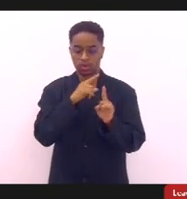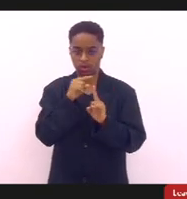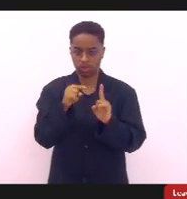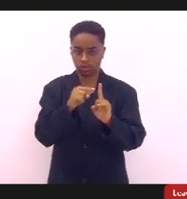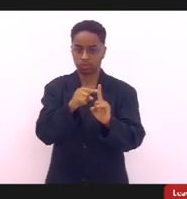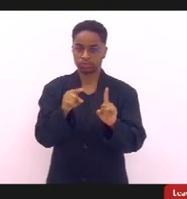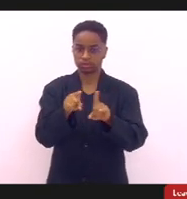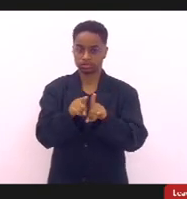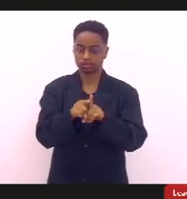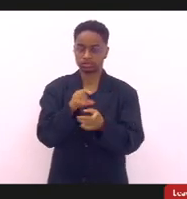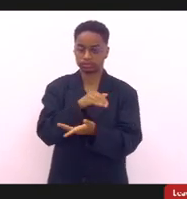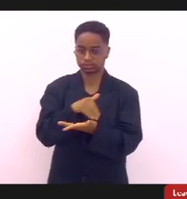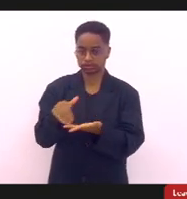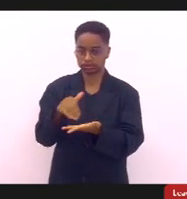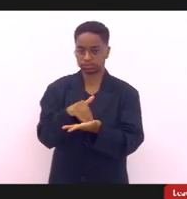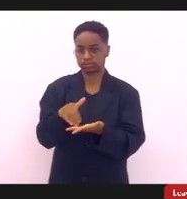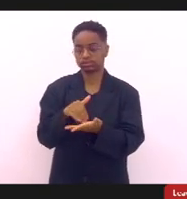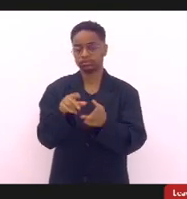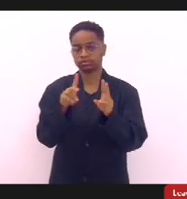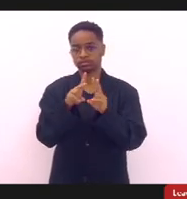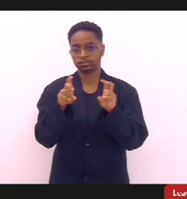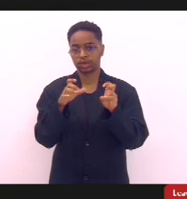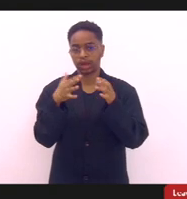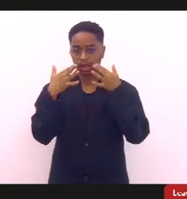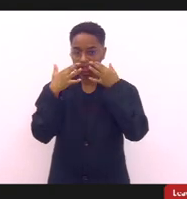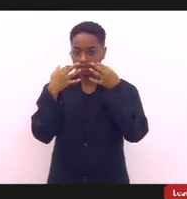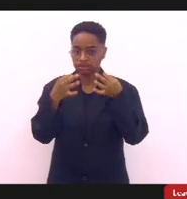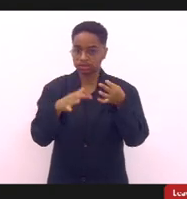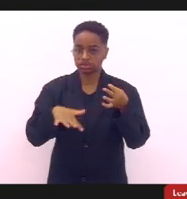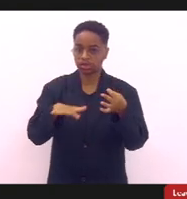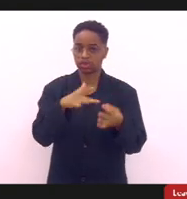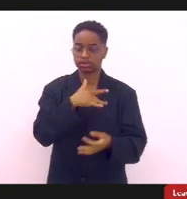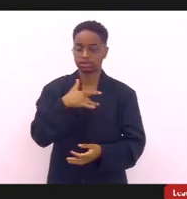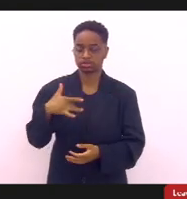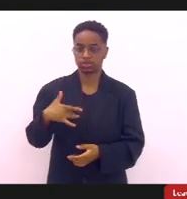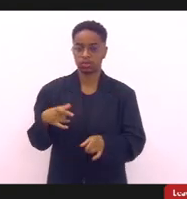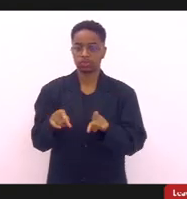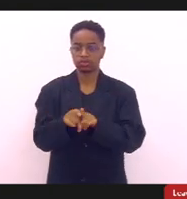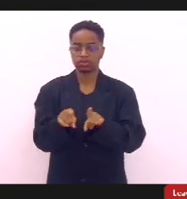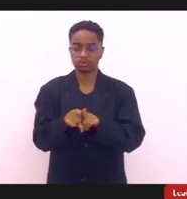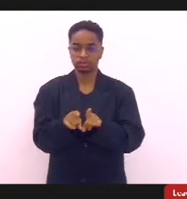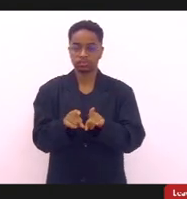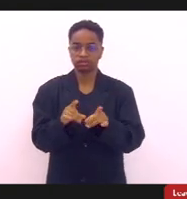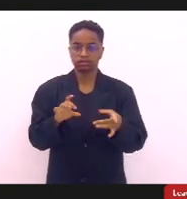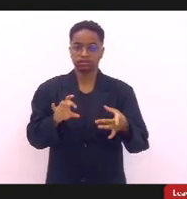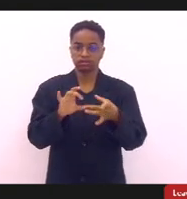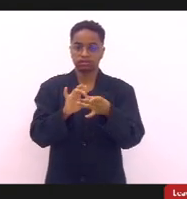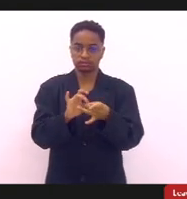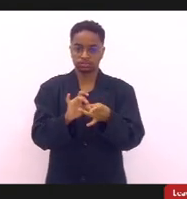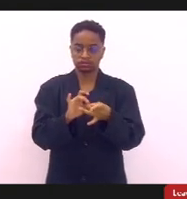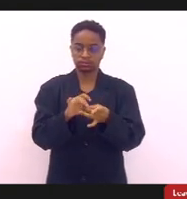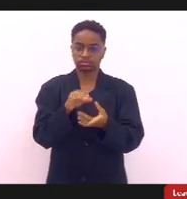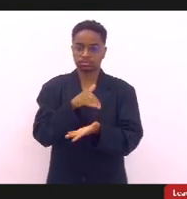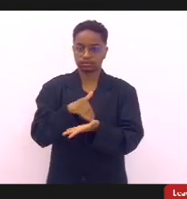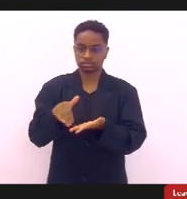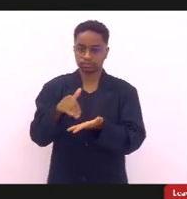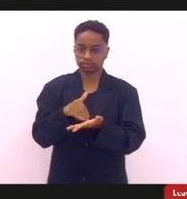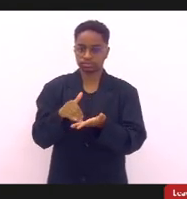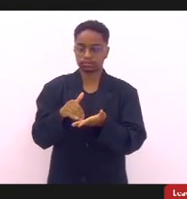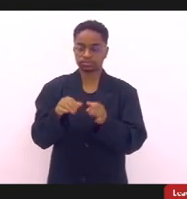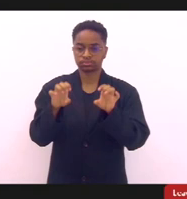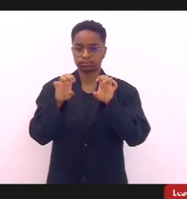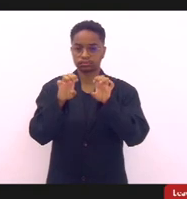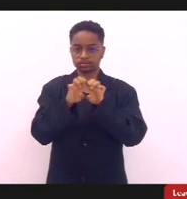Secretaria da Subsecretaria de Atenção à Saúde, em parceria com a Secretaria de